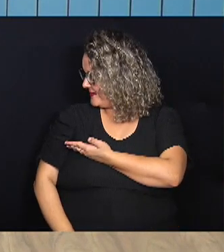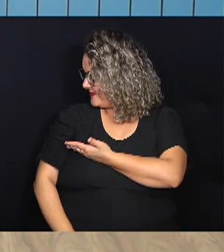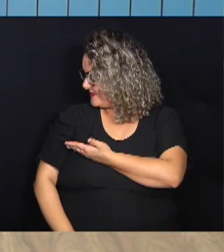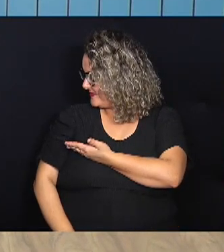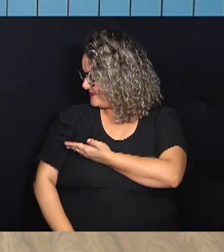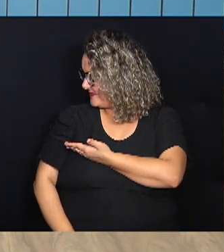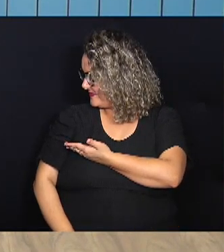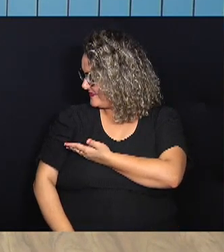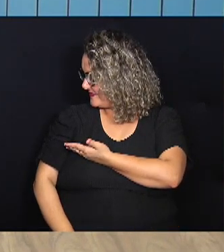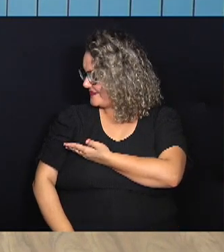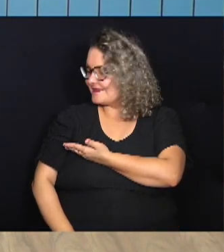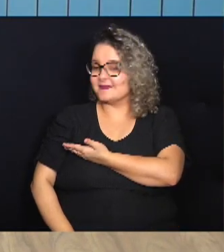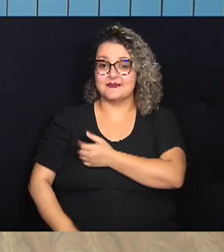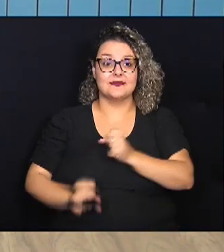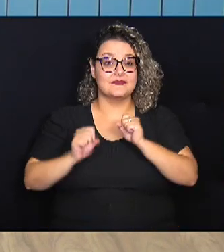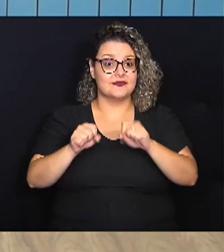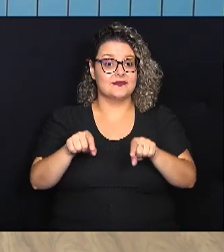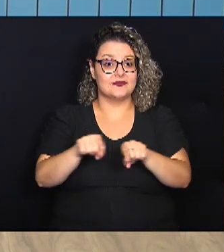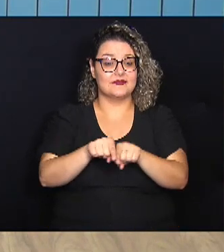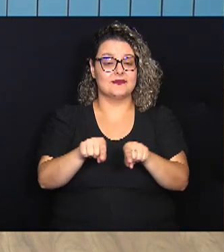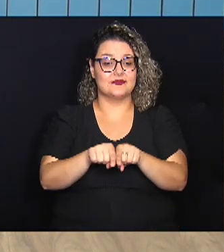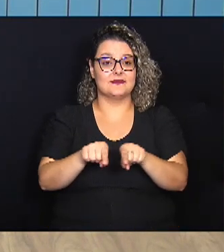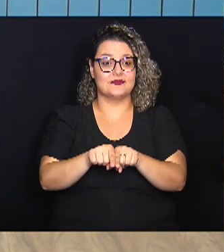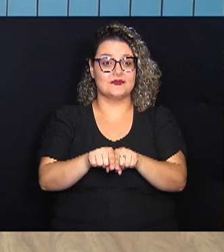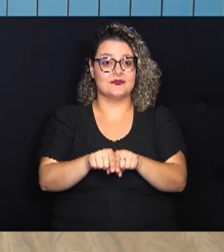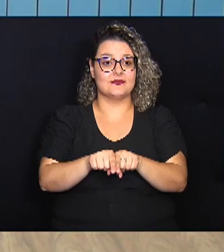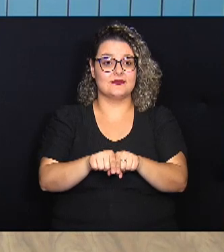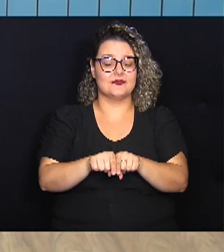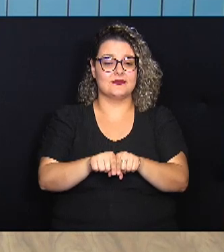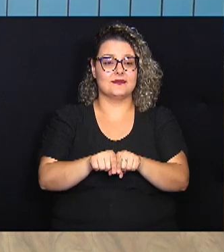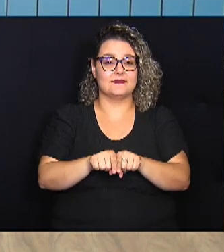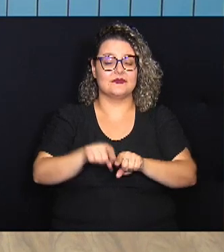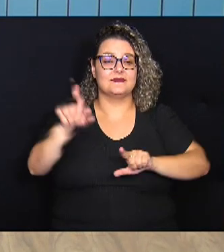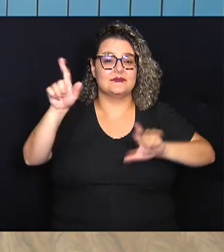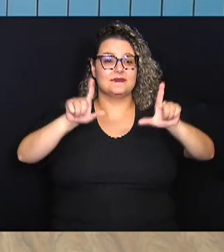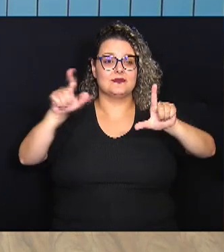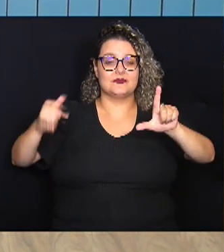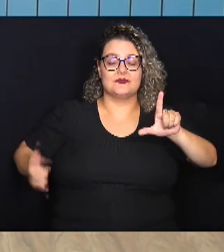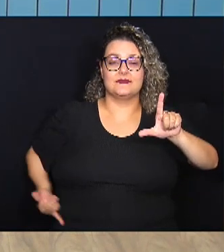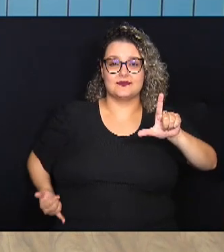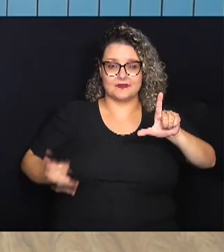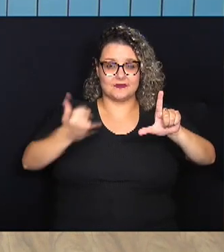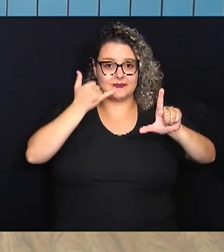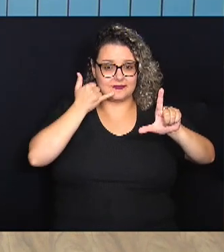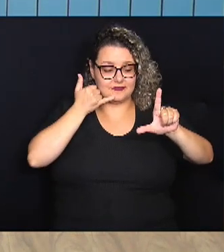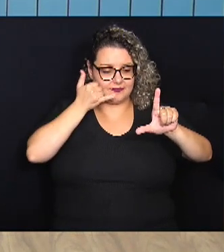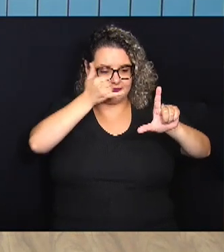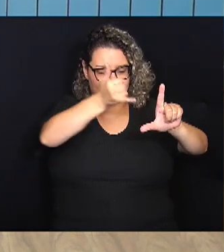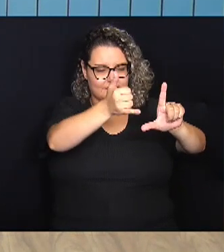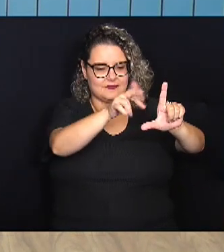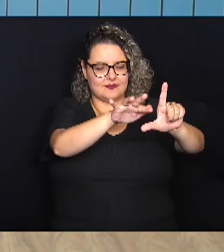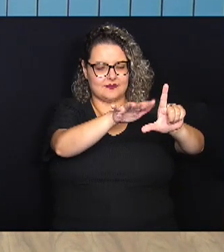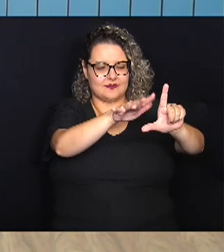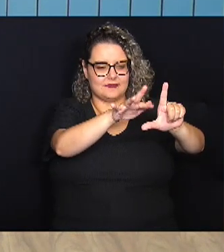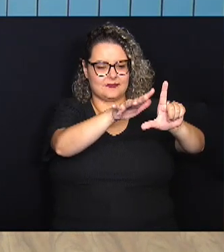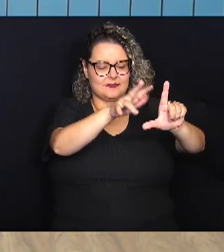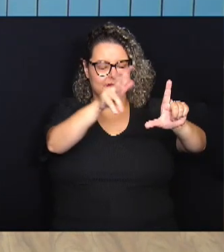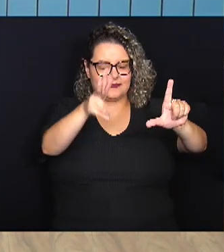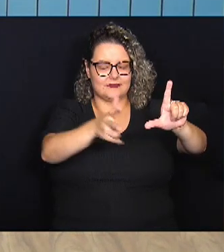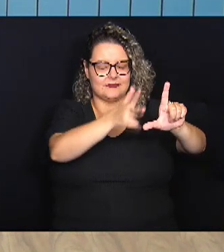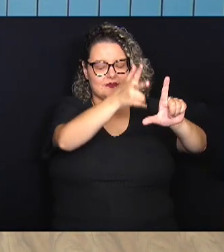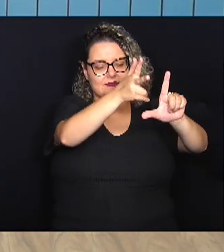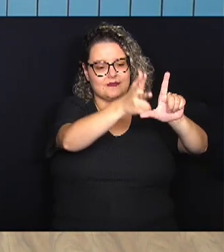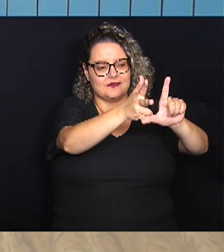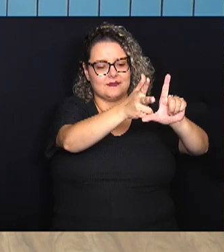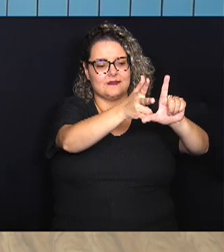19-97829-3776. Você pode, inclusive, apontar o seu celular aí para o cantinho da sua tela e mandar aí a sua mensagem.